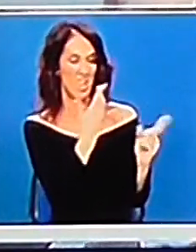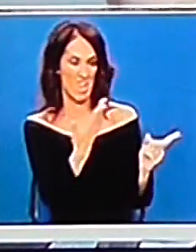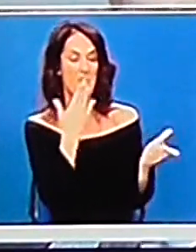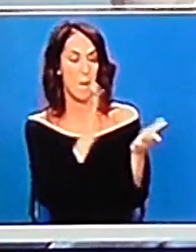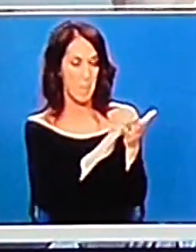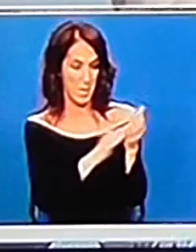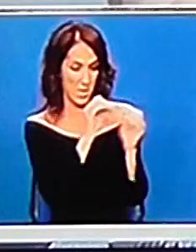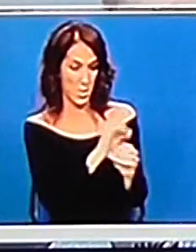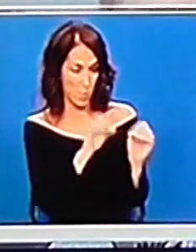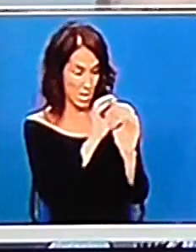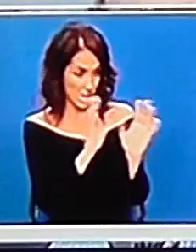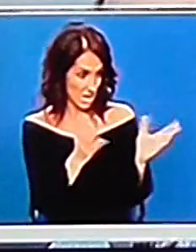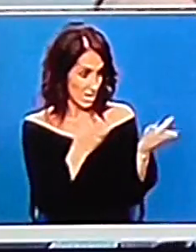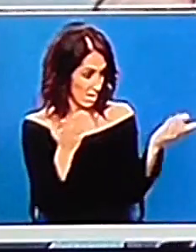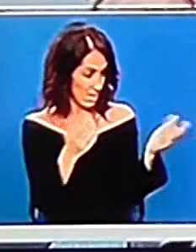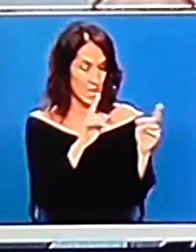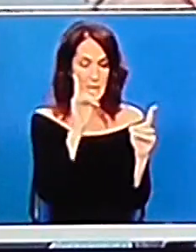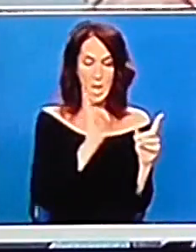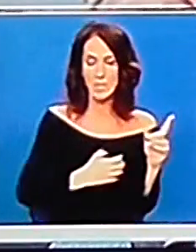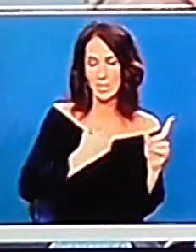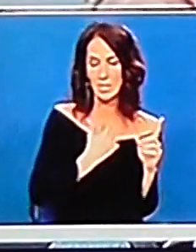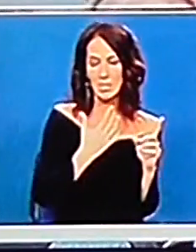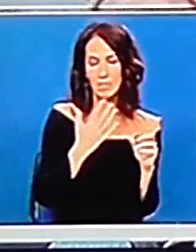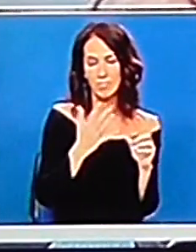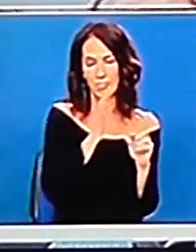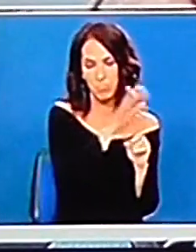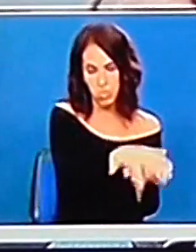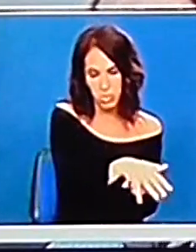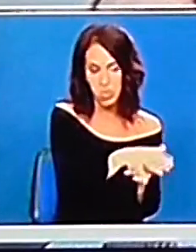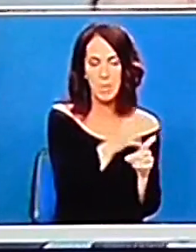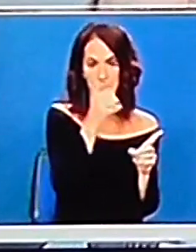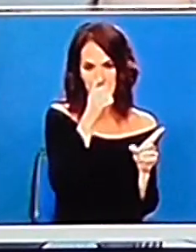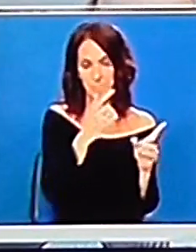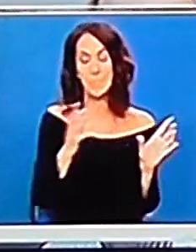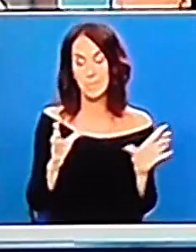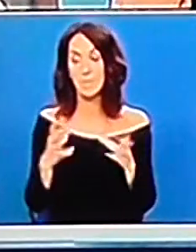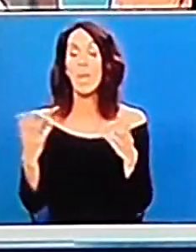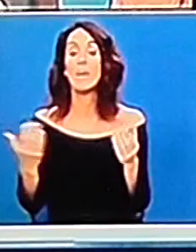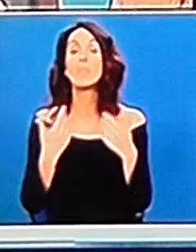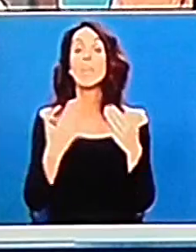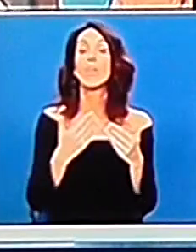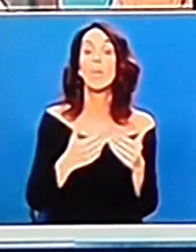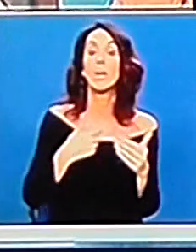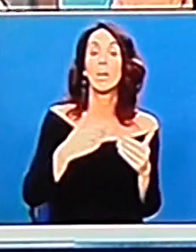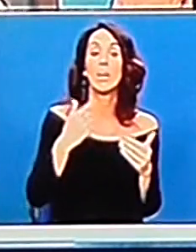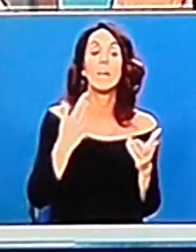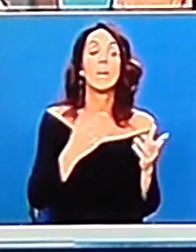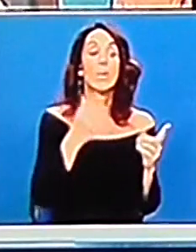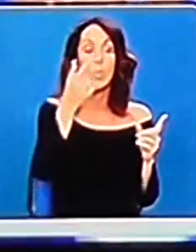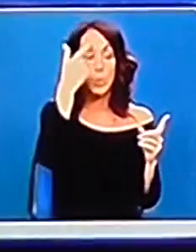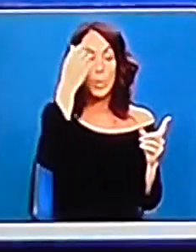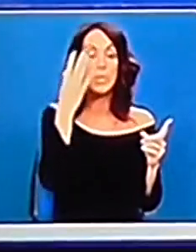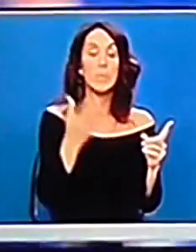que não tenha acontecido algo estranha sentindo humilhada e isso é impunidade nesse caso eu imaginei qual vai ser o comportamento jovem